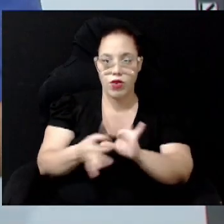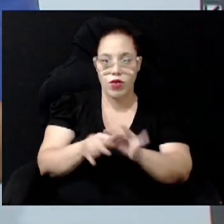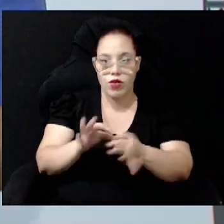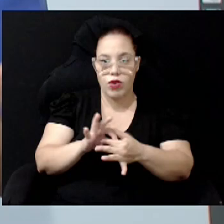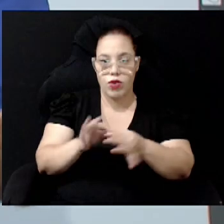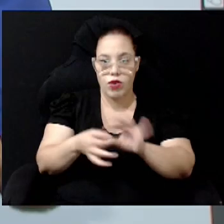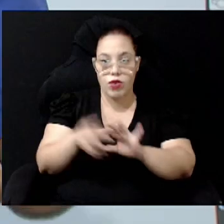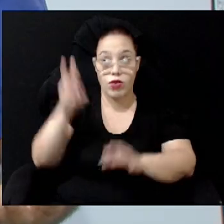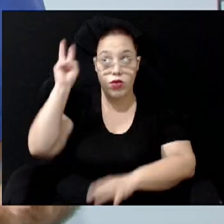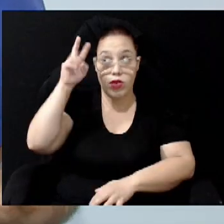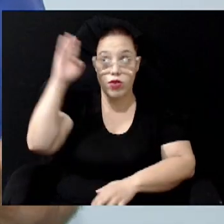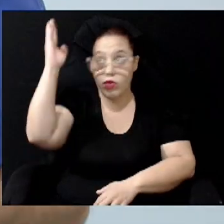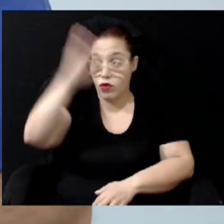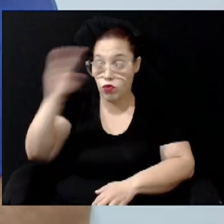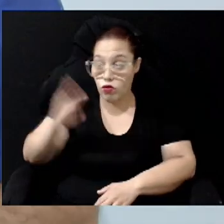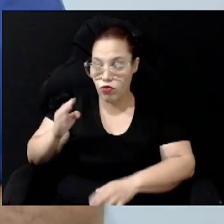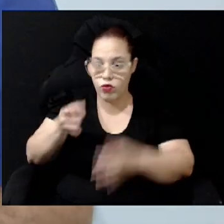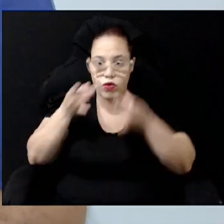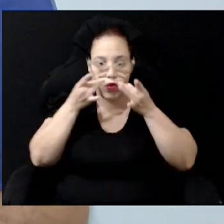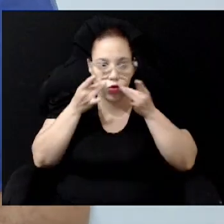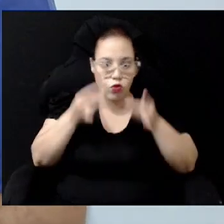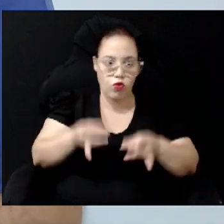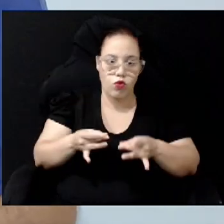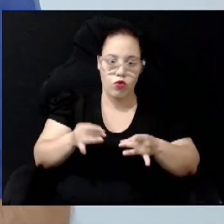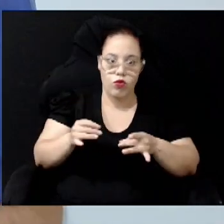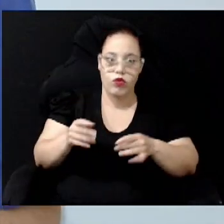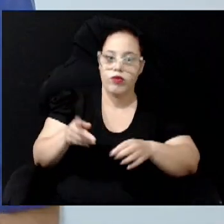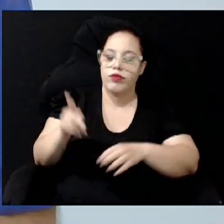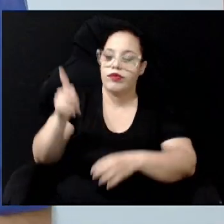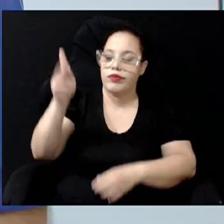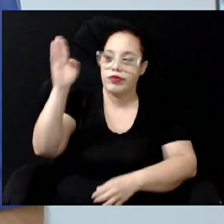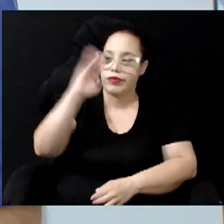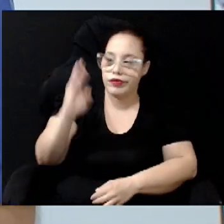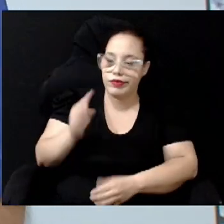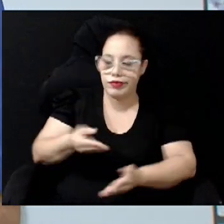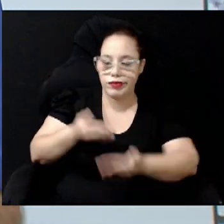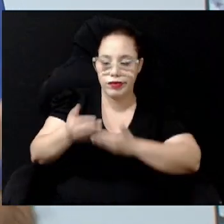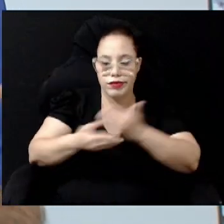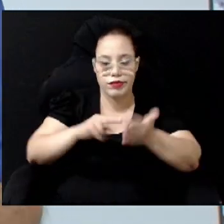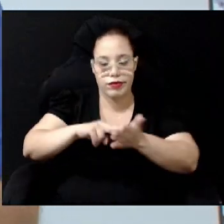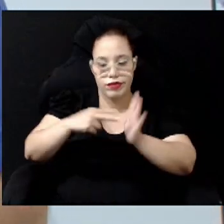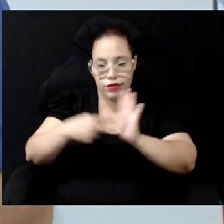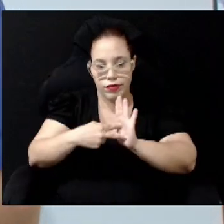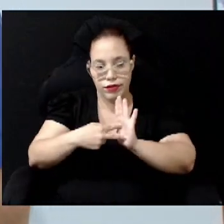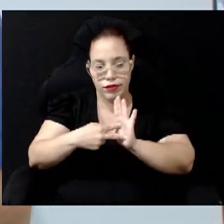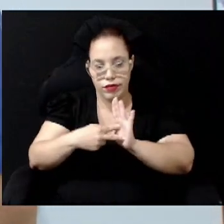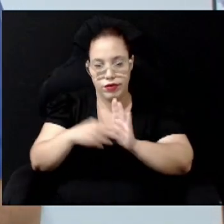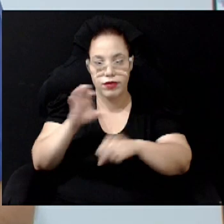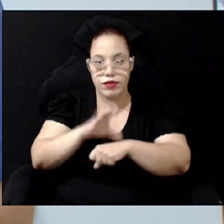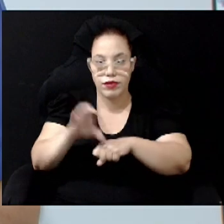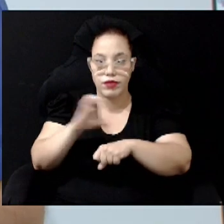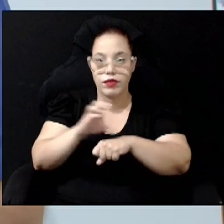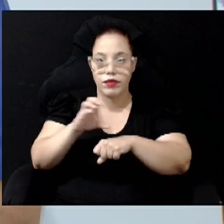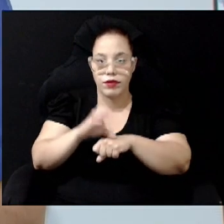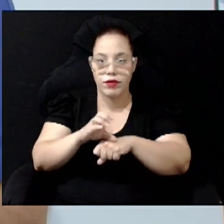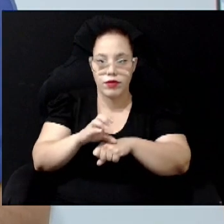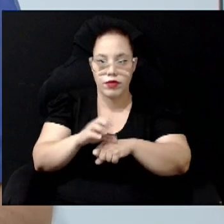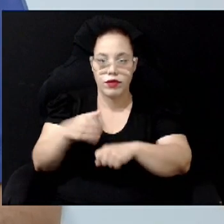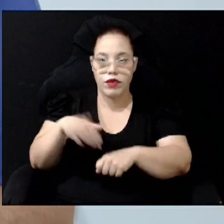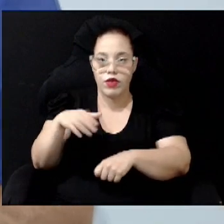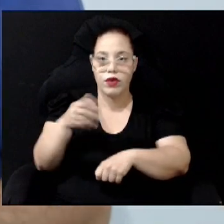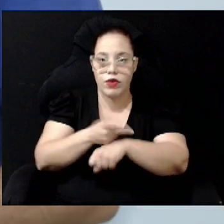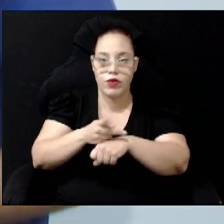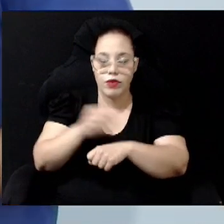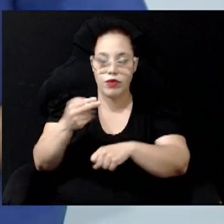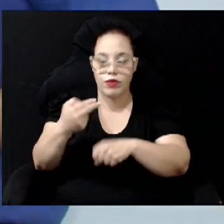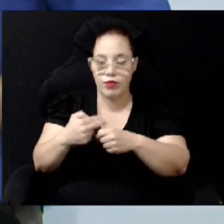atenção de milhares de pessoas no país todo. Isso contribui significativamente para que o nosso curso seja um dos mais procurados da universidade.